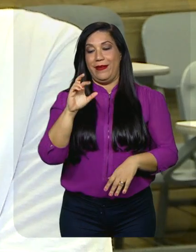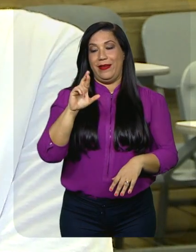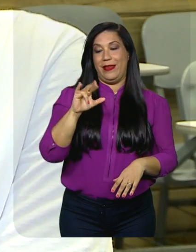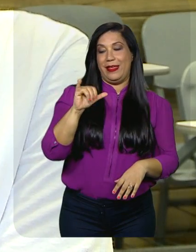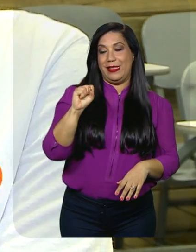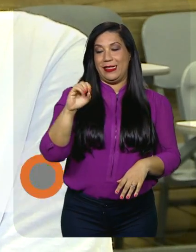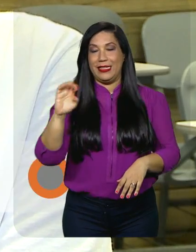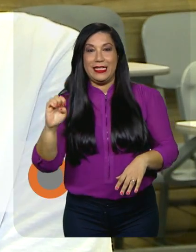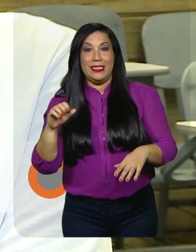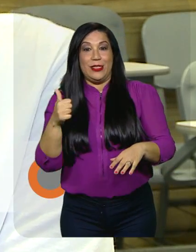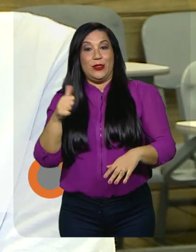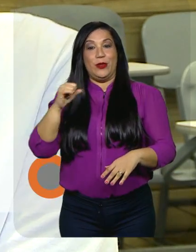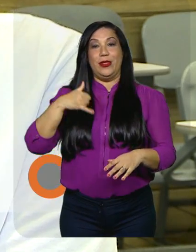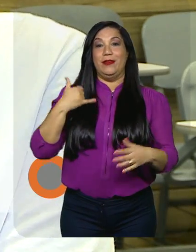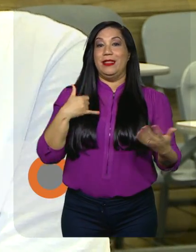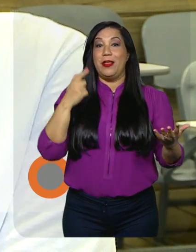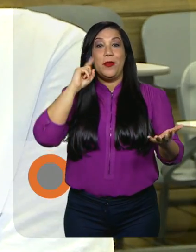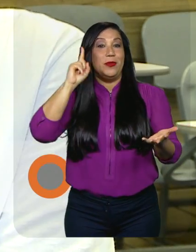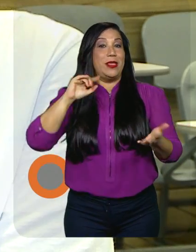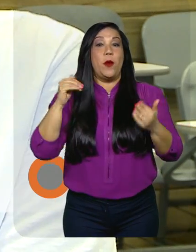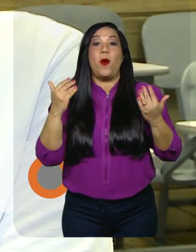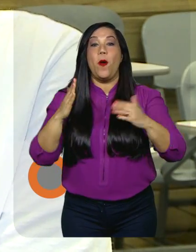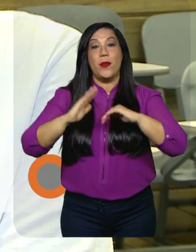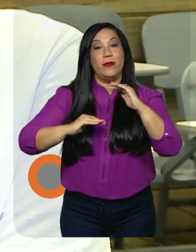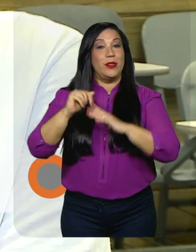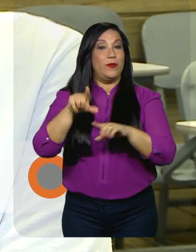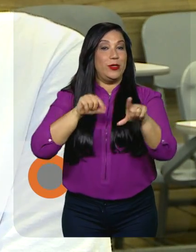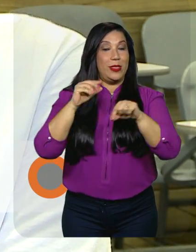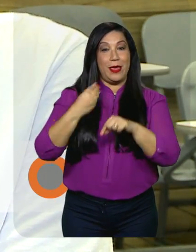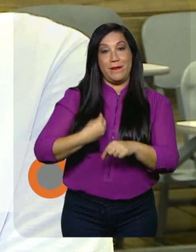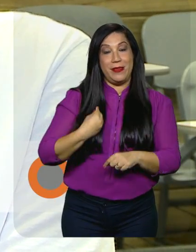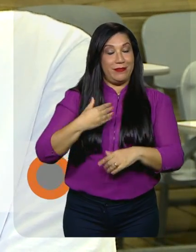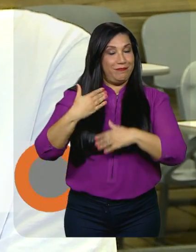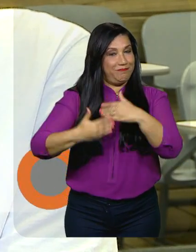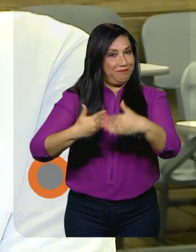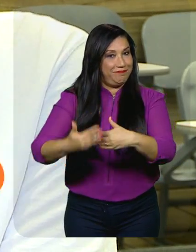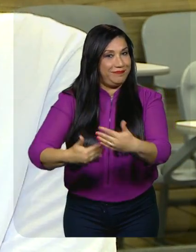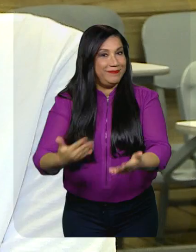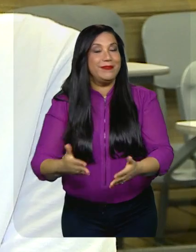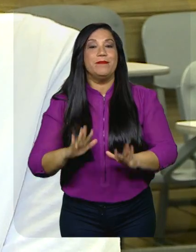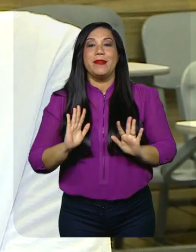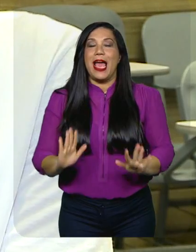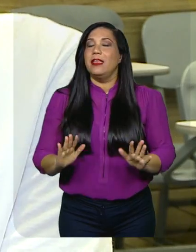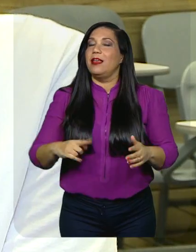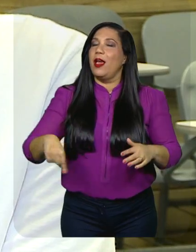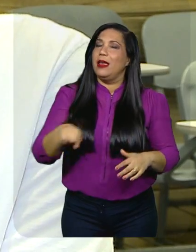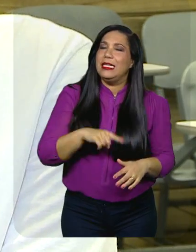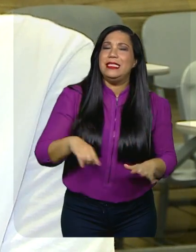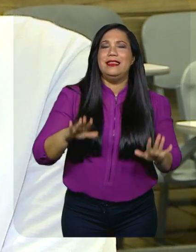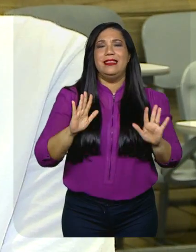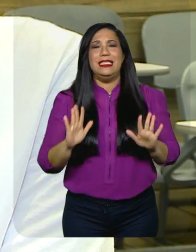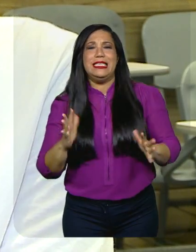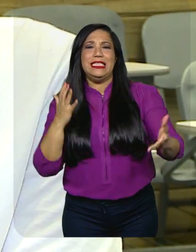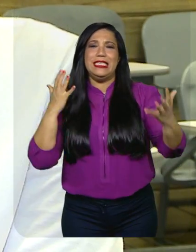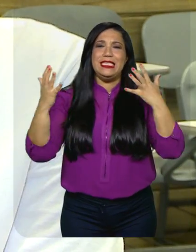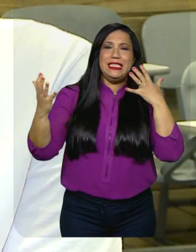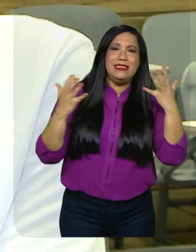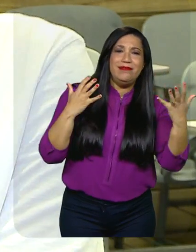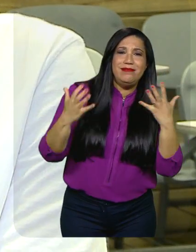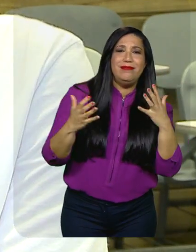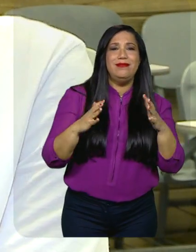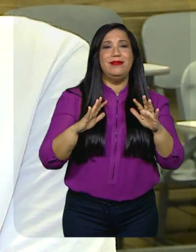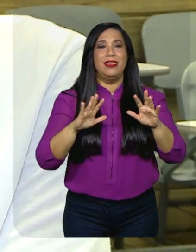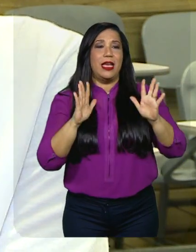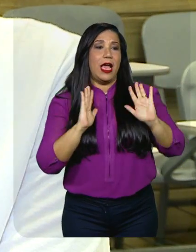Crise dos 18 anos, que a gente não sabe a profissão que a gente vai escolher para a vida toda. Aí acabou que eu ainda estou um pouco indeciso entre a área